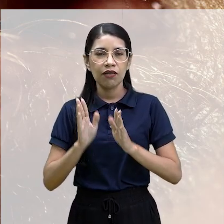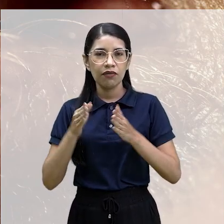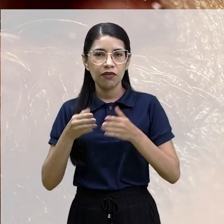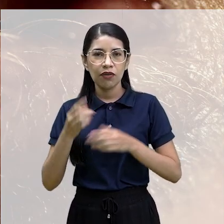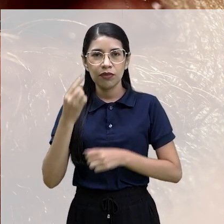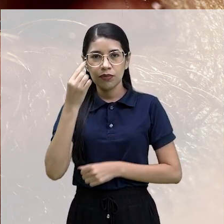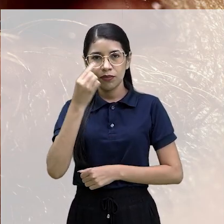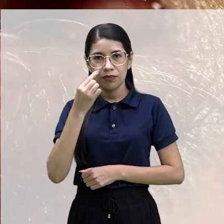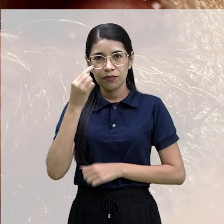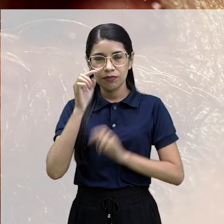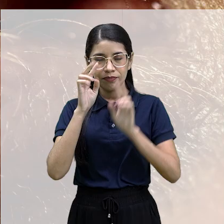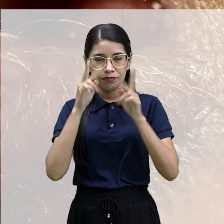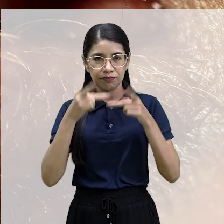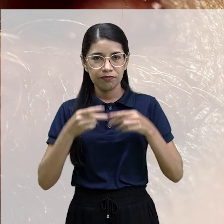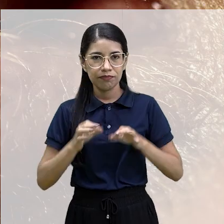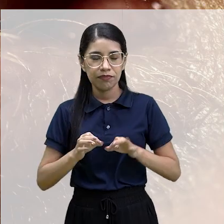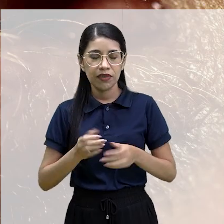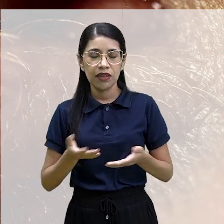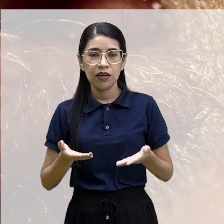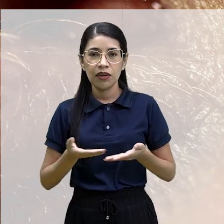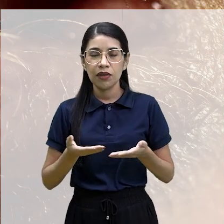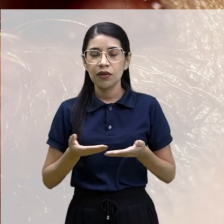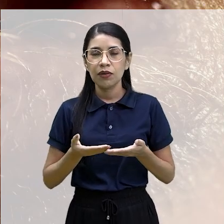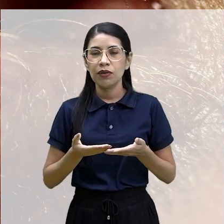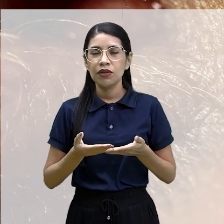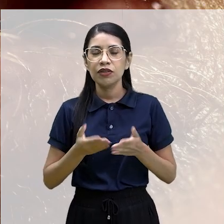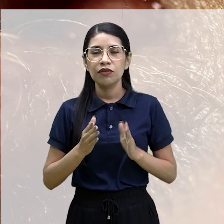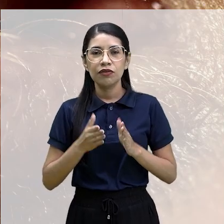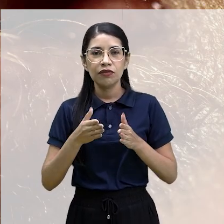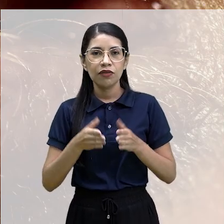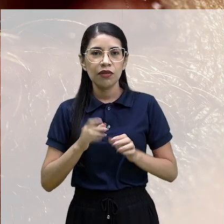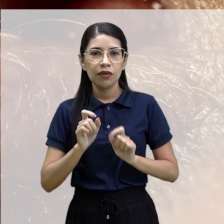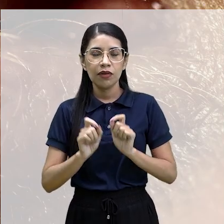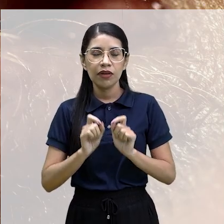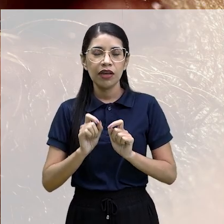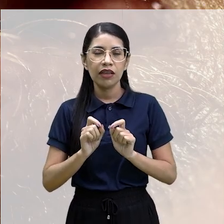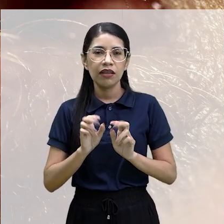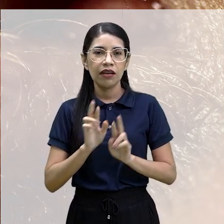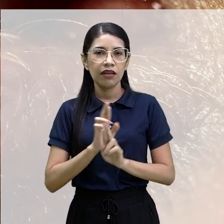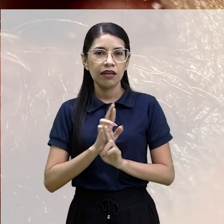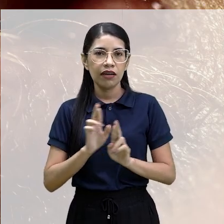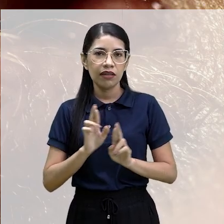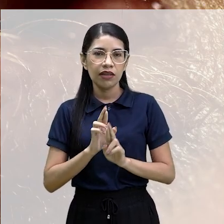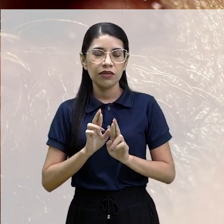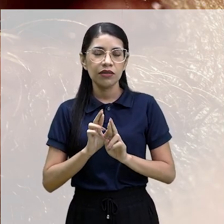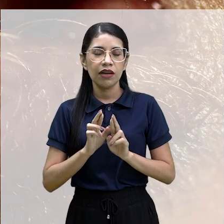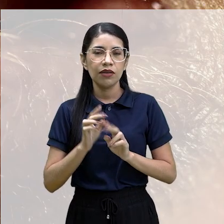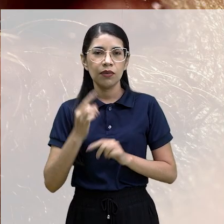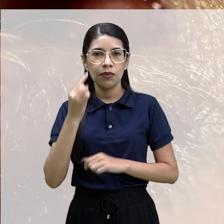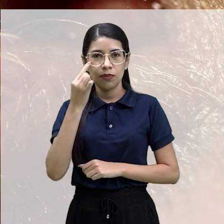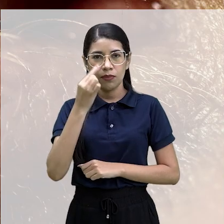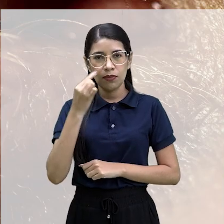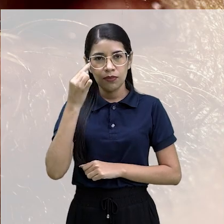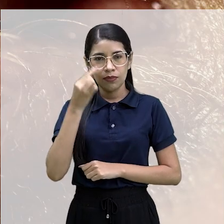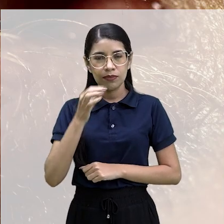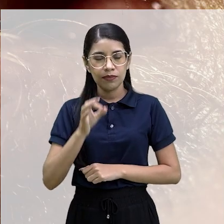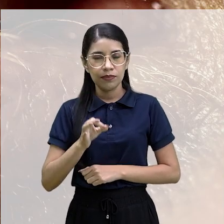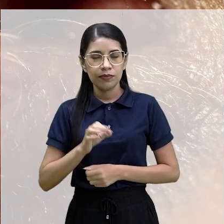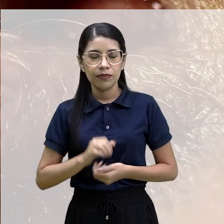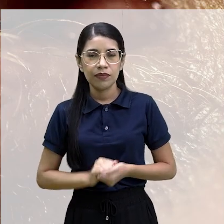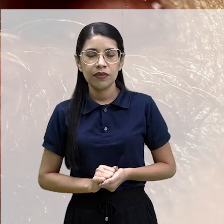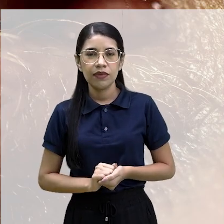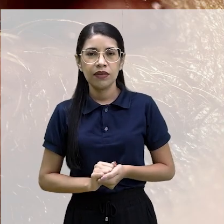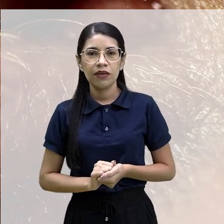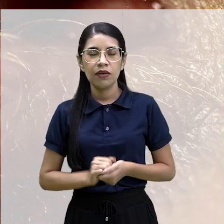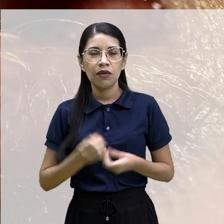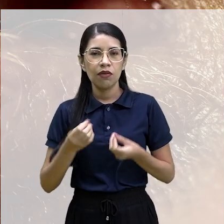humano. E hoje, literalmente, nós vamos falar de tudo maravilhoso do nosso olho, do